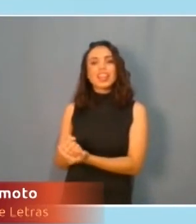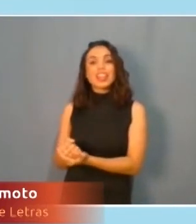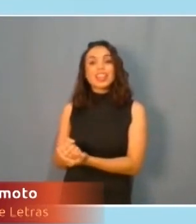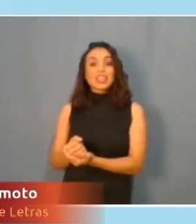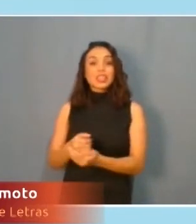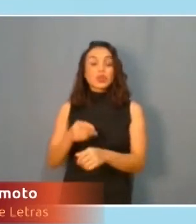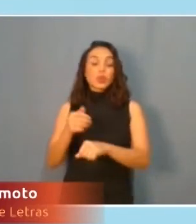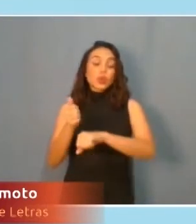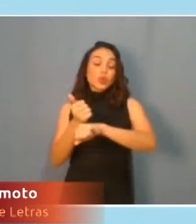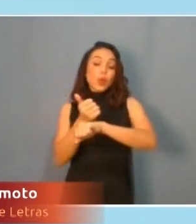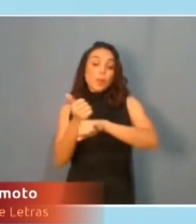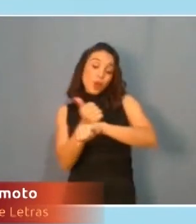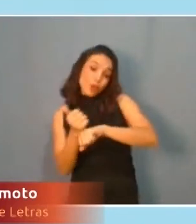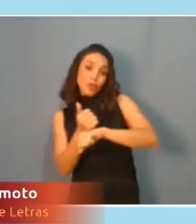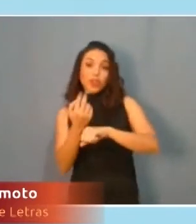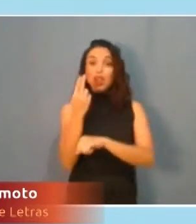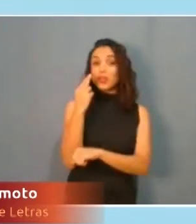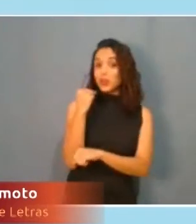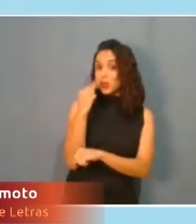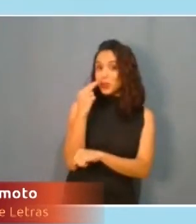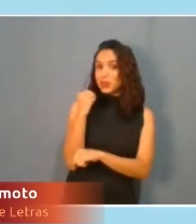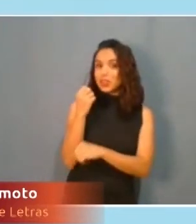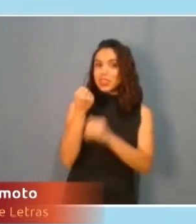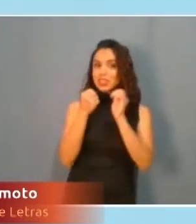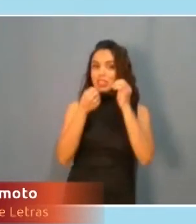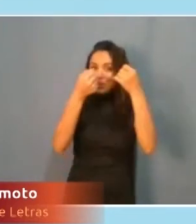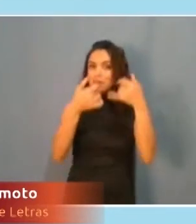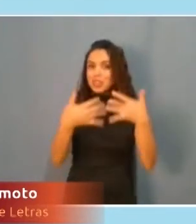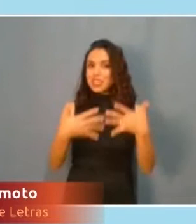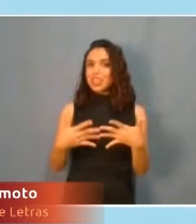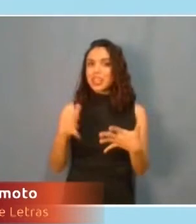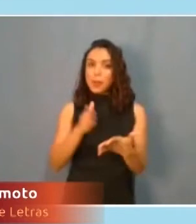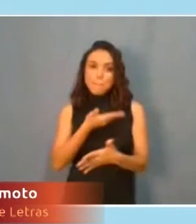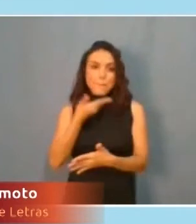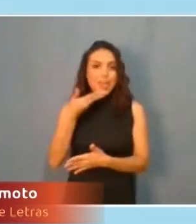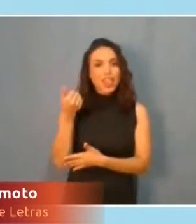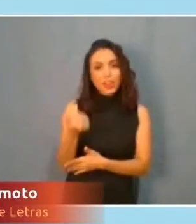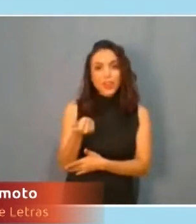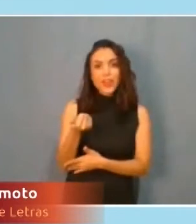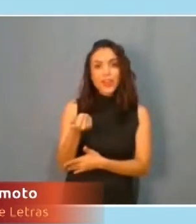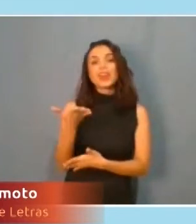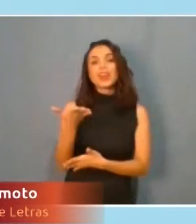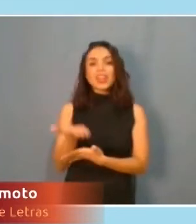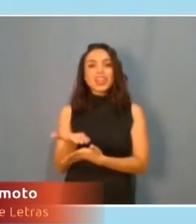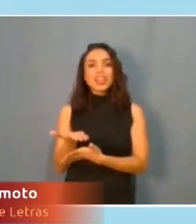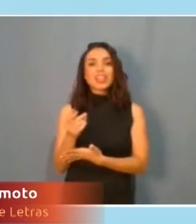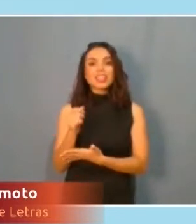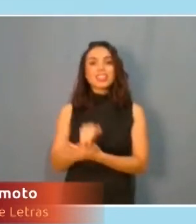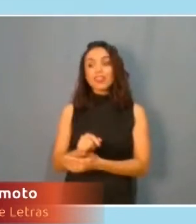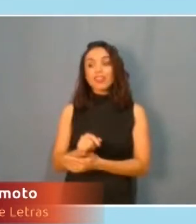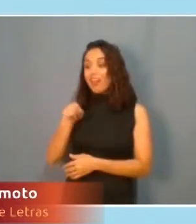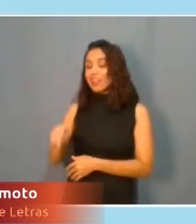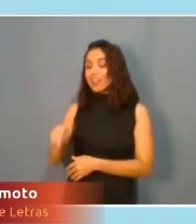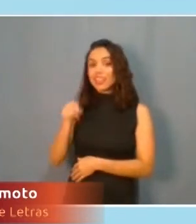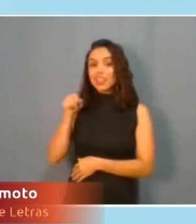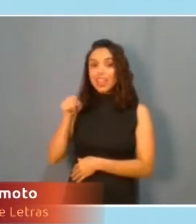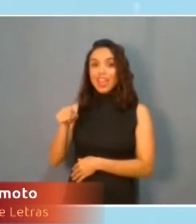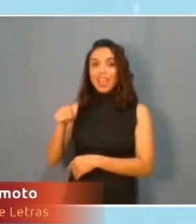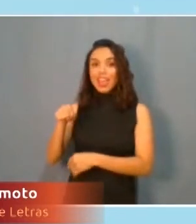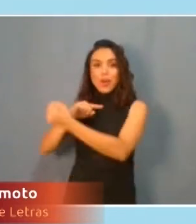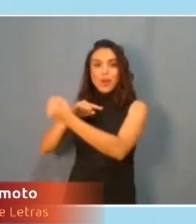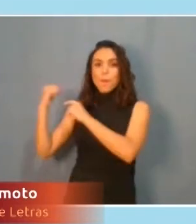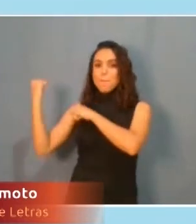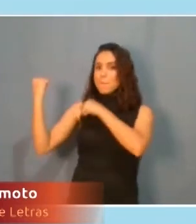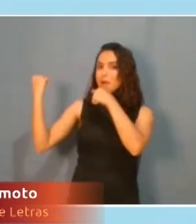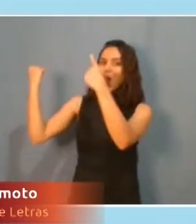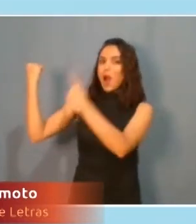comida, e isso vem de quem? Do pequeno agricultor familiar. E ele acaba sendo a maior, né? Então ele é o maior herói quando ele está produzindo bem